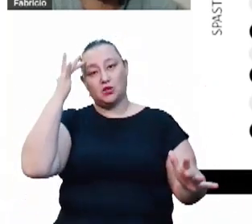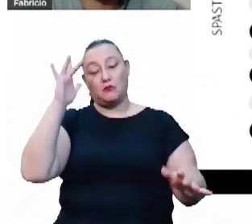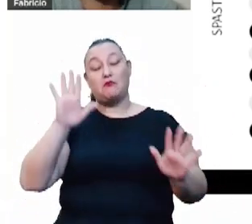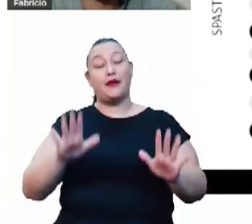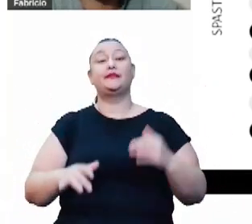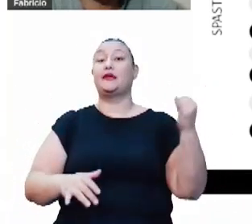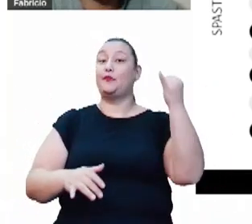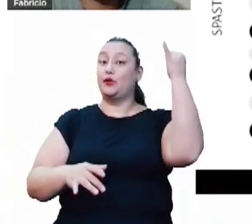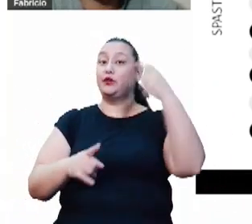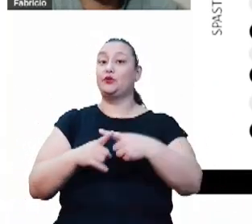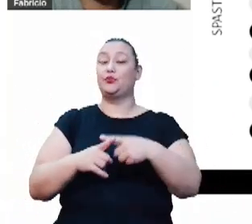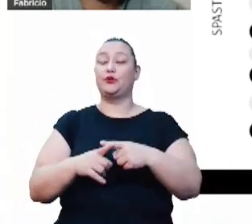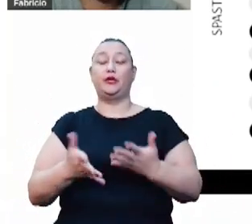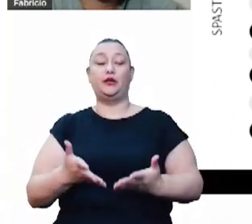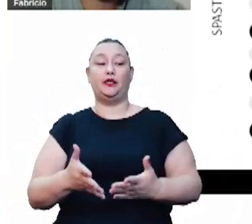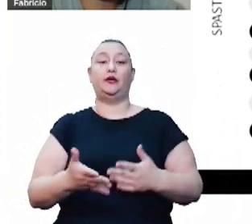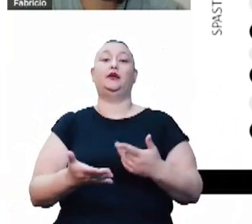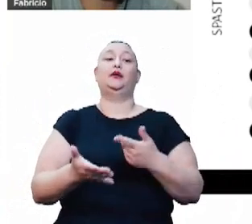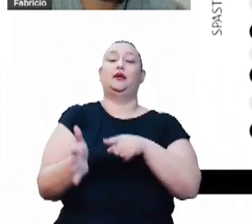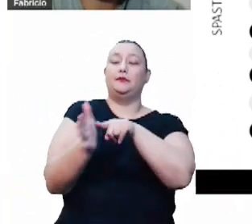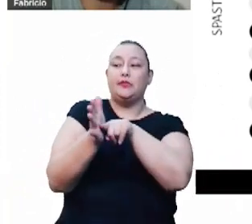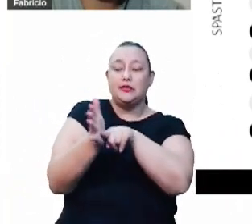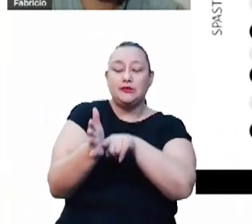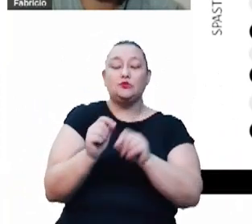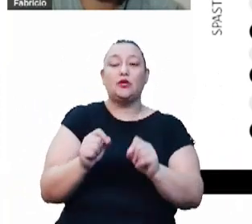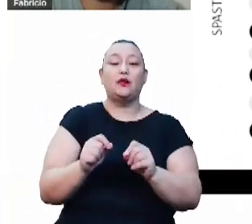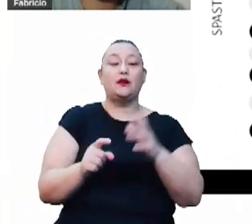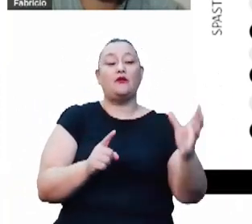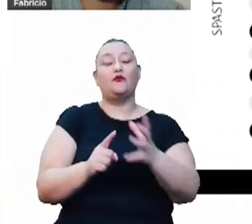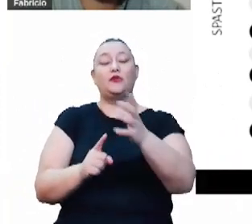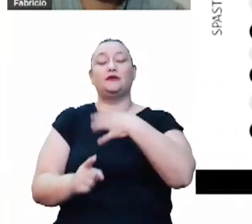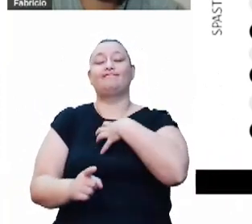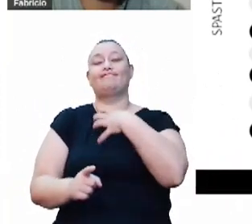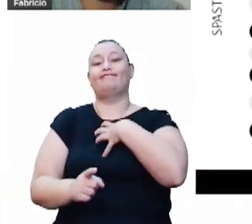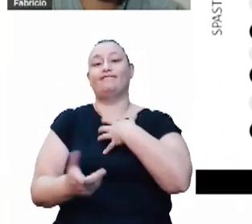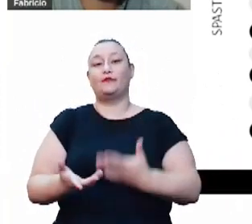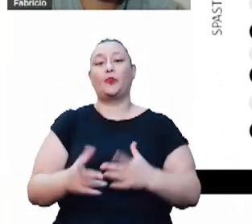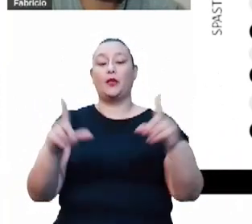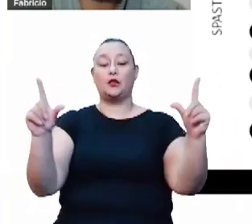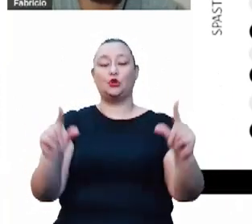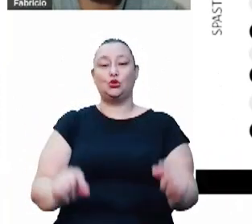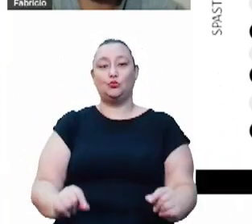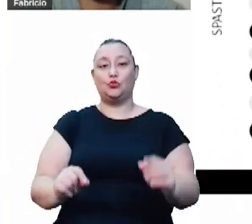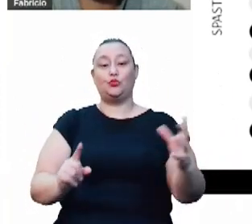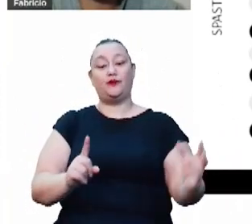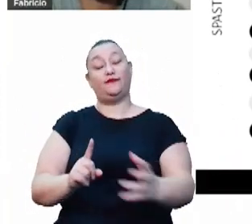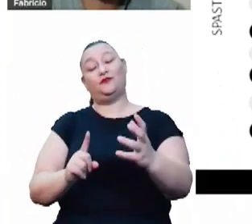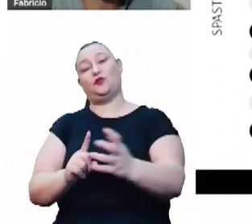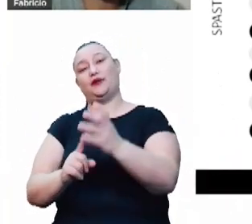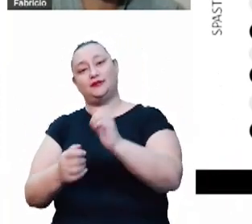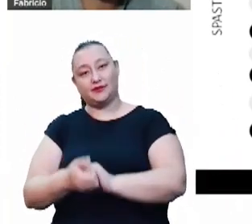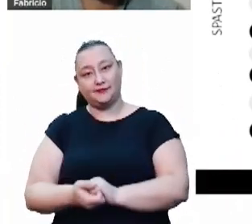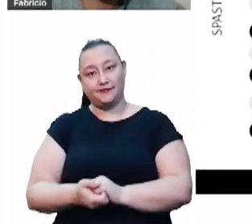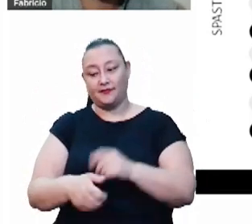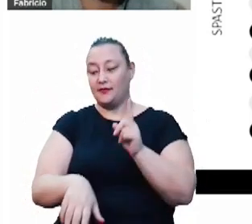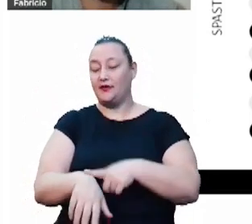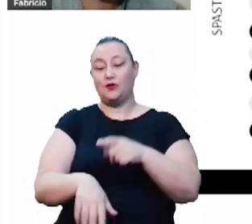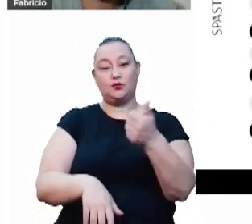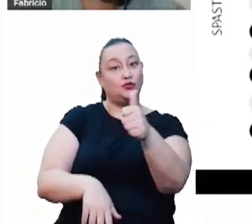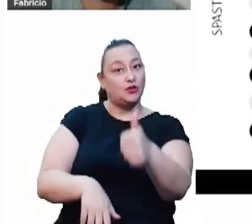importante no estudo clínico, porque isso reduz a influência na hora de